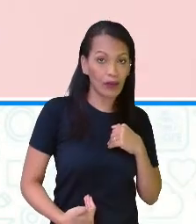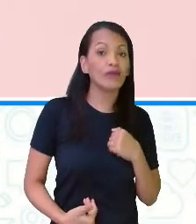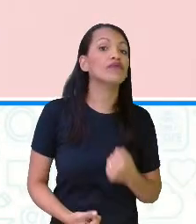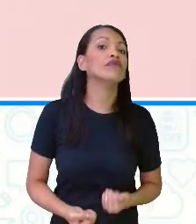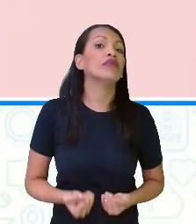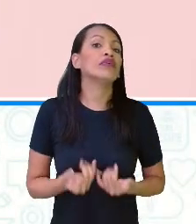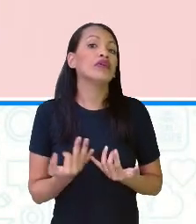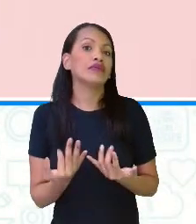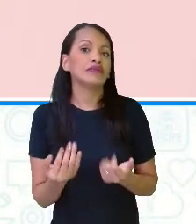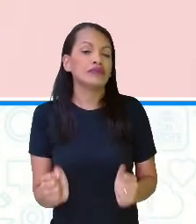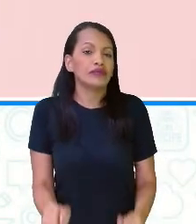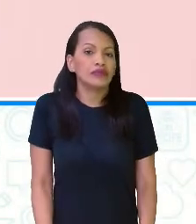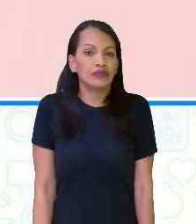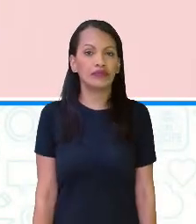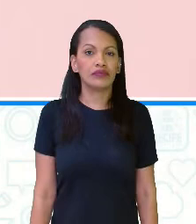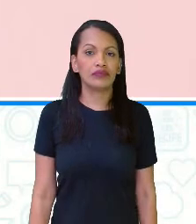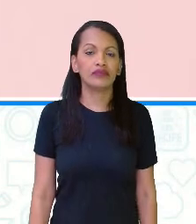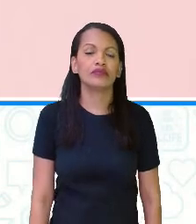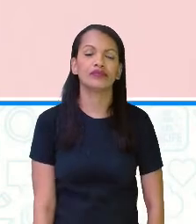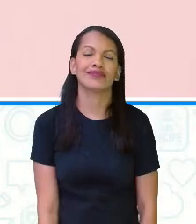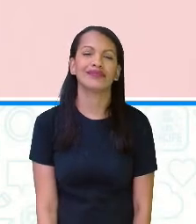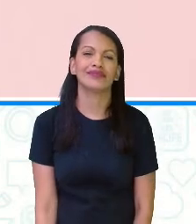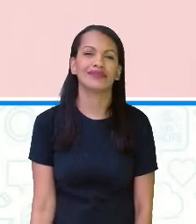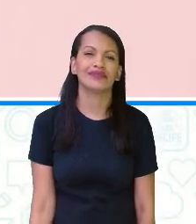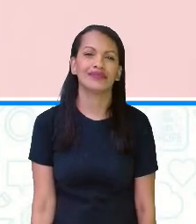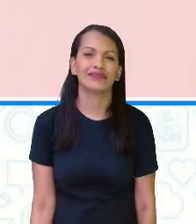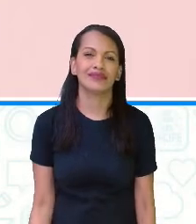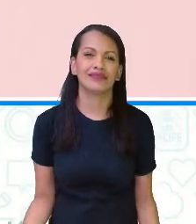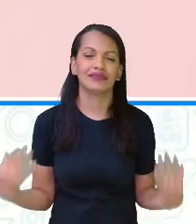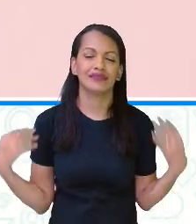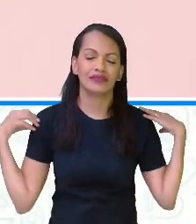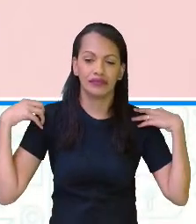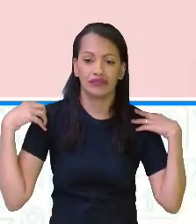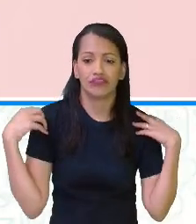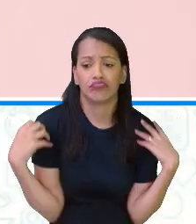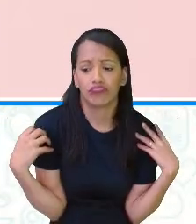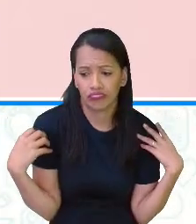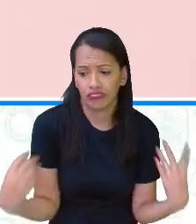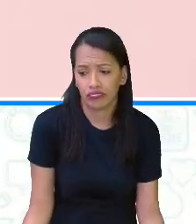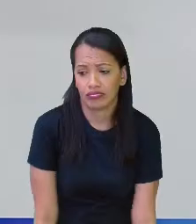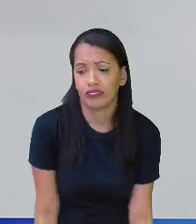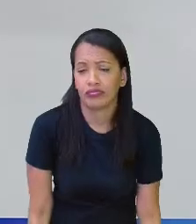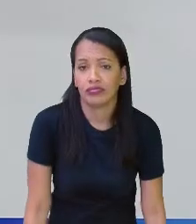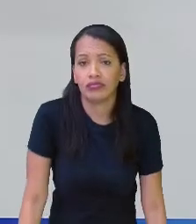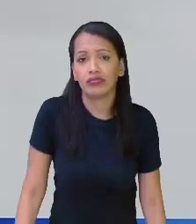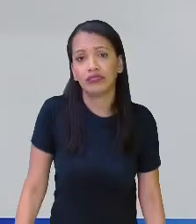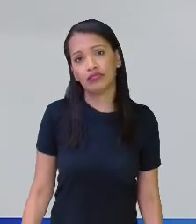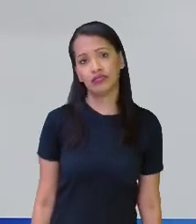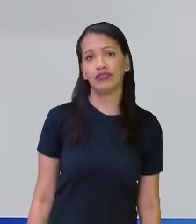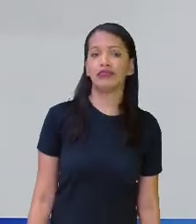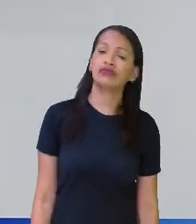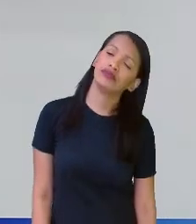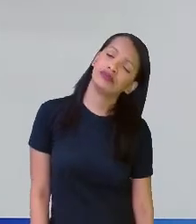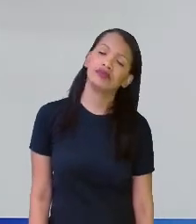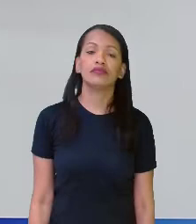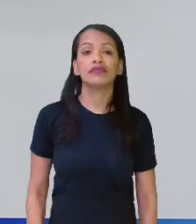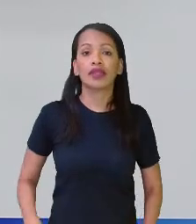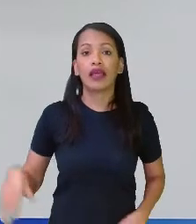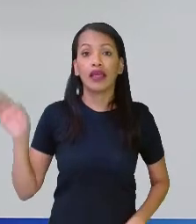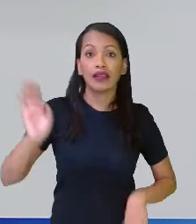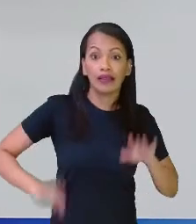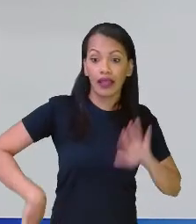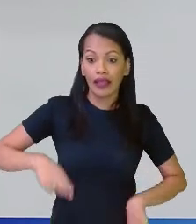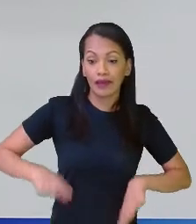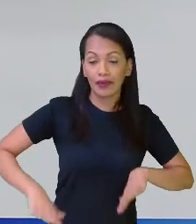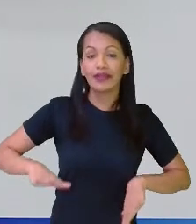vai ficar rígido, ele vai ficar relaxado, ele vai ficar curvado. Tudo vai variar do que esse ator quer